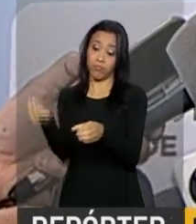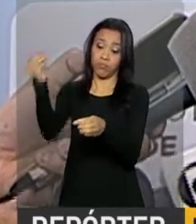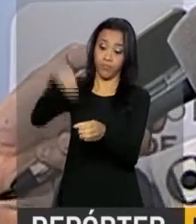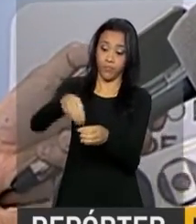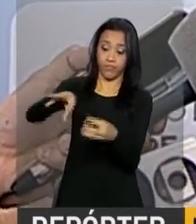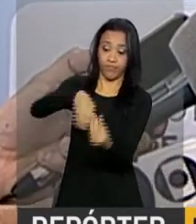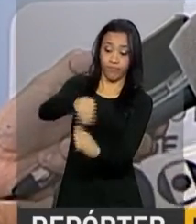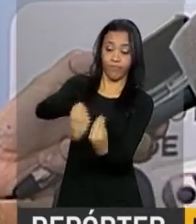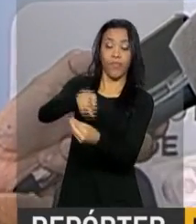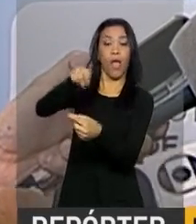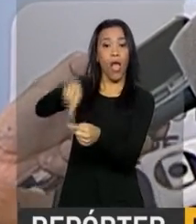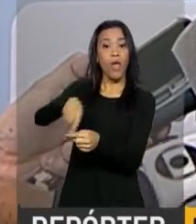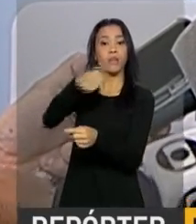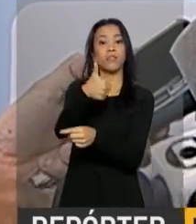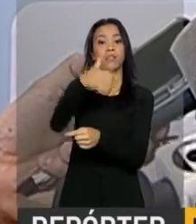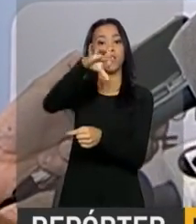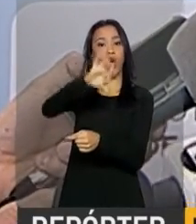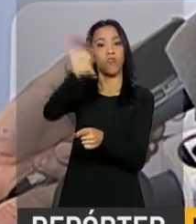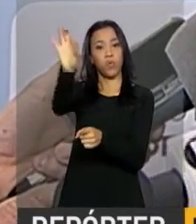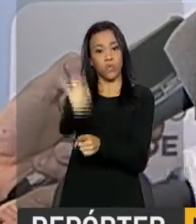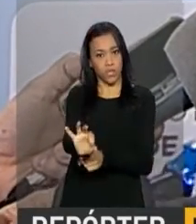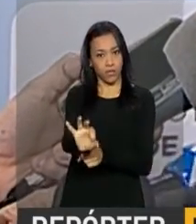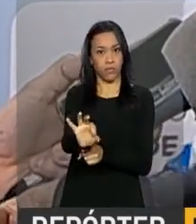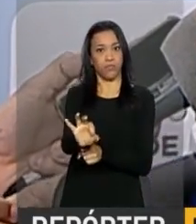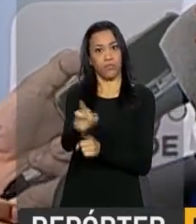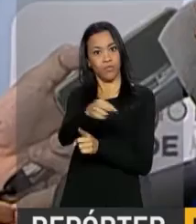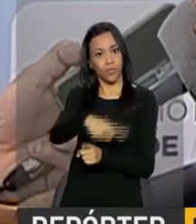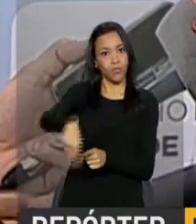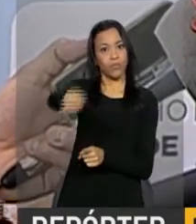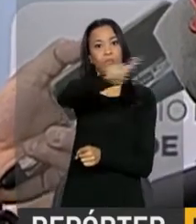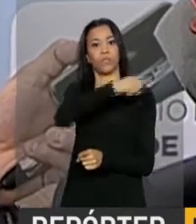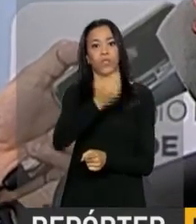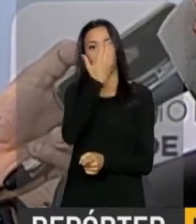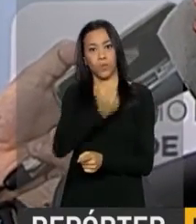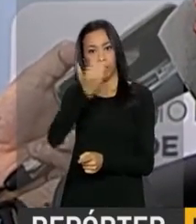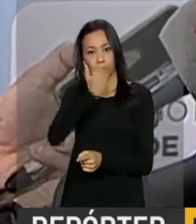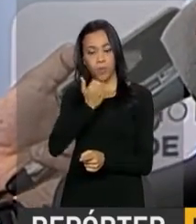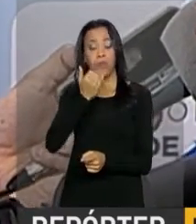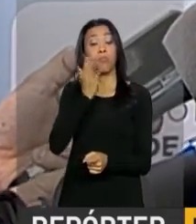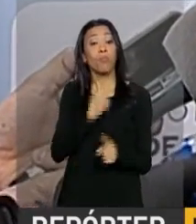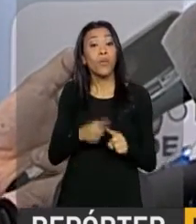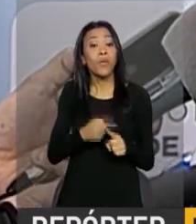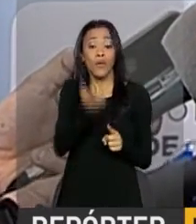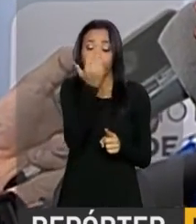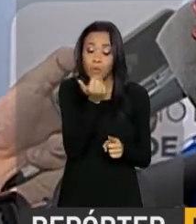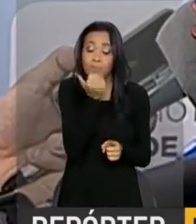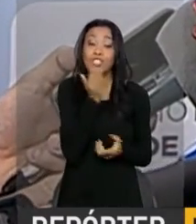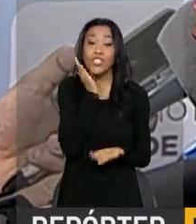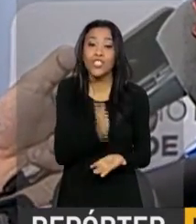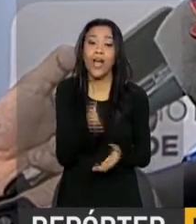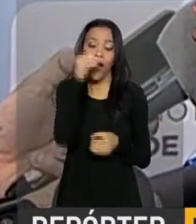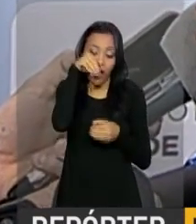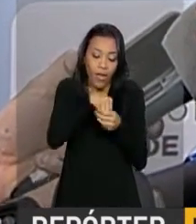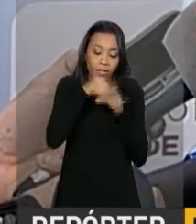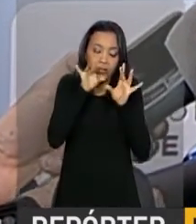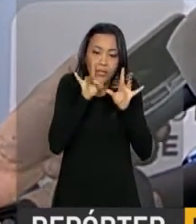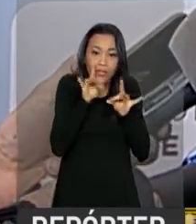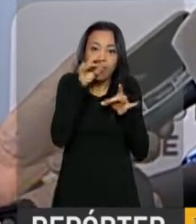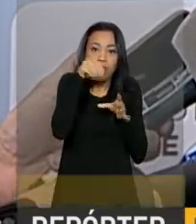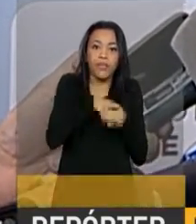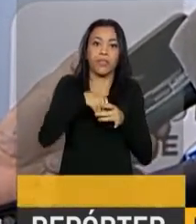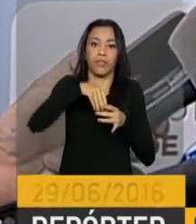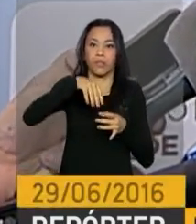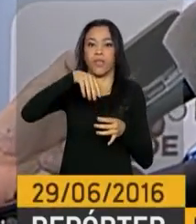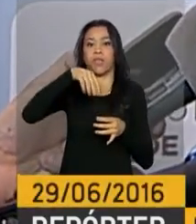apenas 19% de todo o açúcar que é consumido, porque os alimentos já têm muito açúcar, né, do